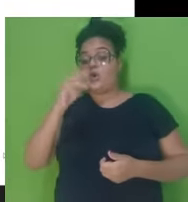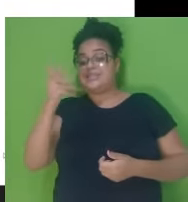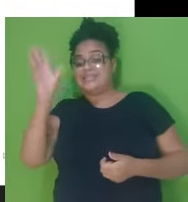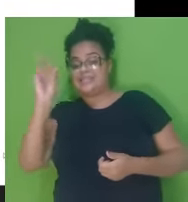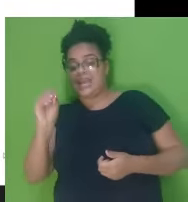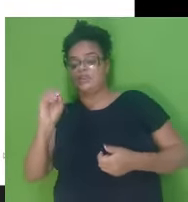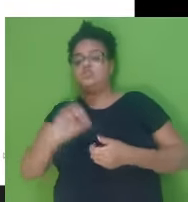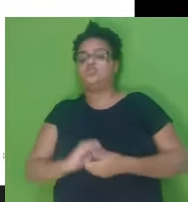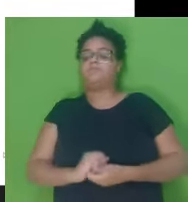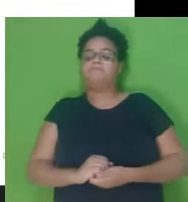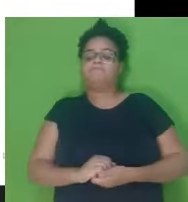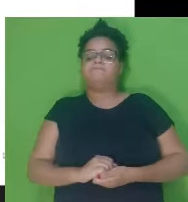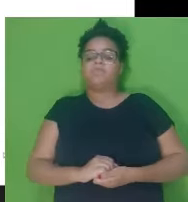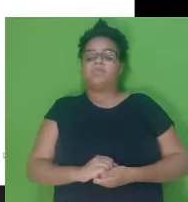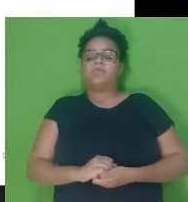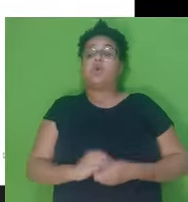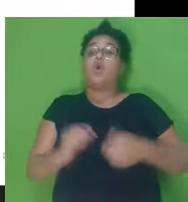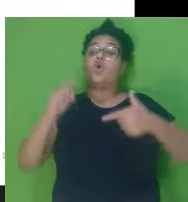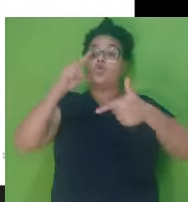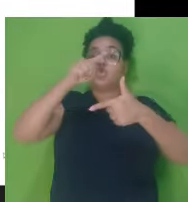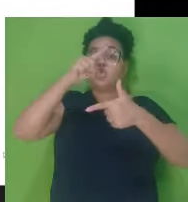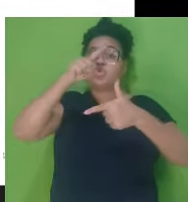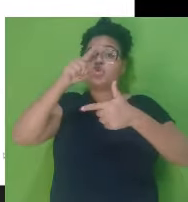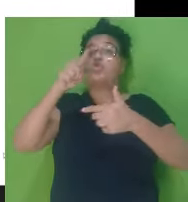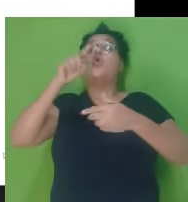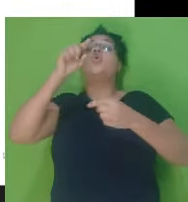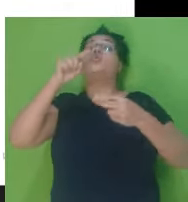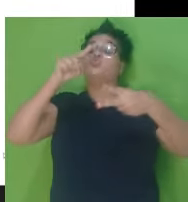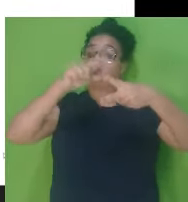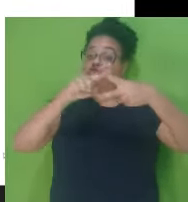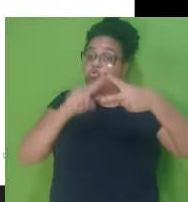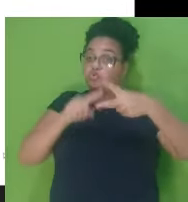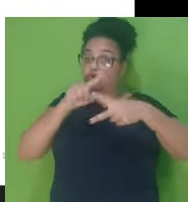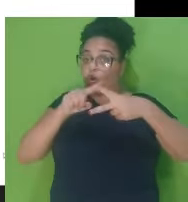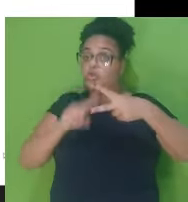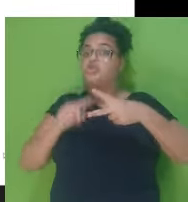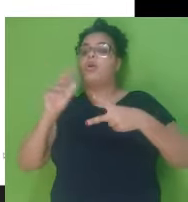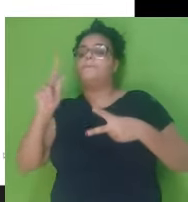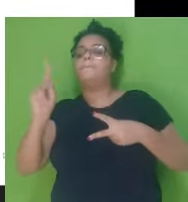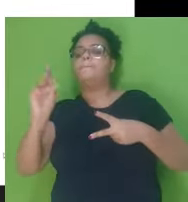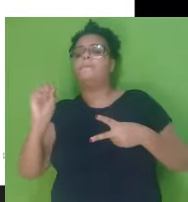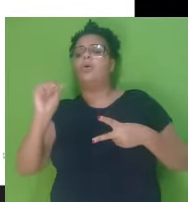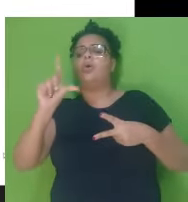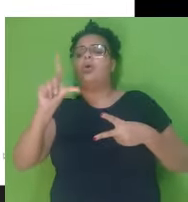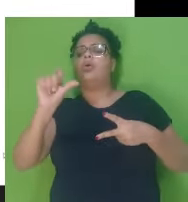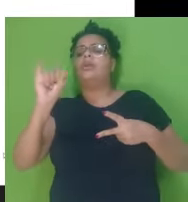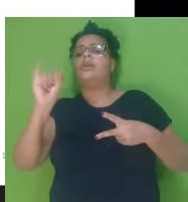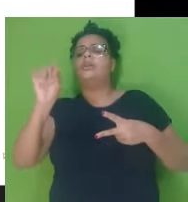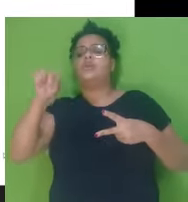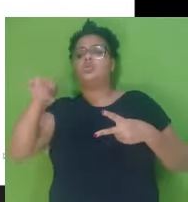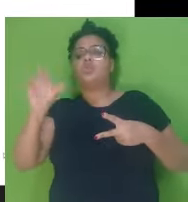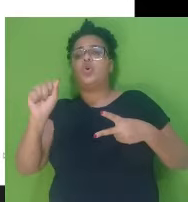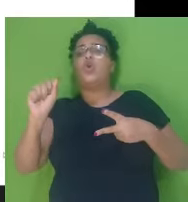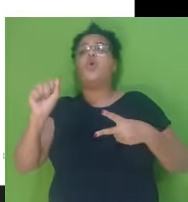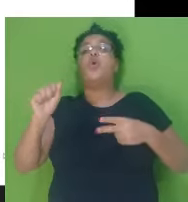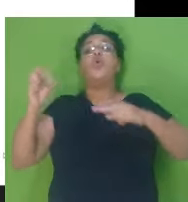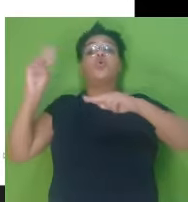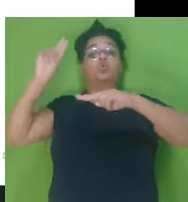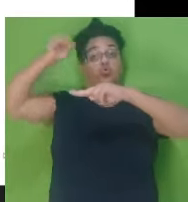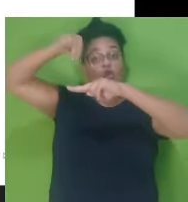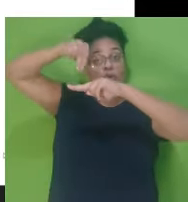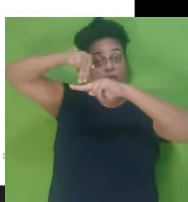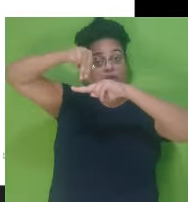quociente, né, desses dois polinômios que a gente efetua a divisão. O